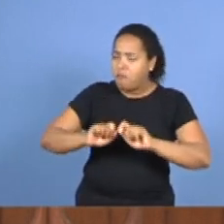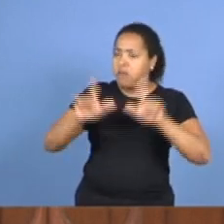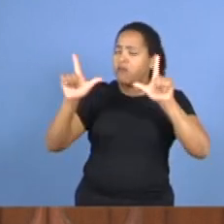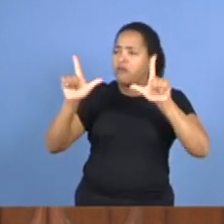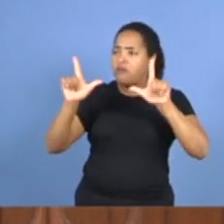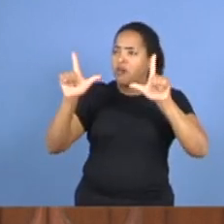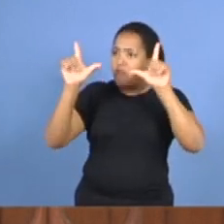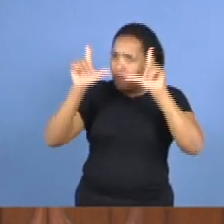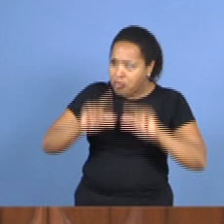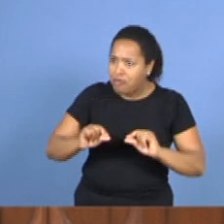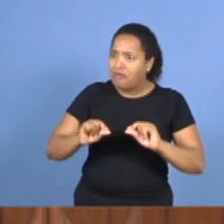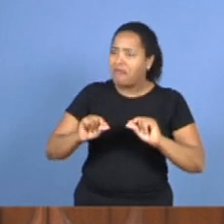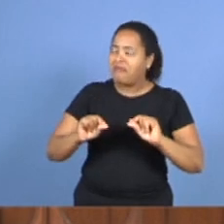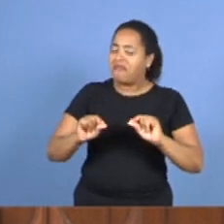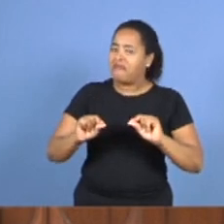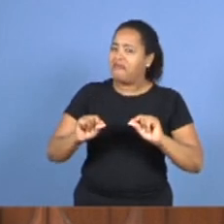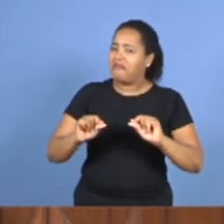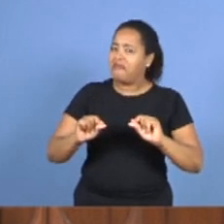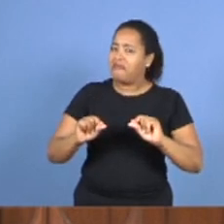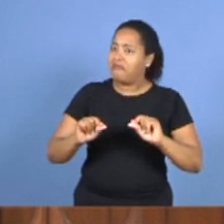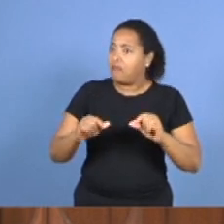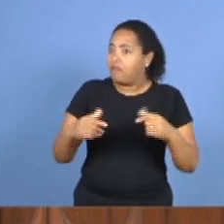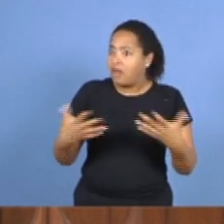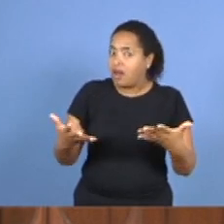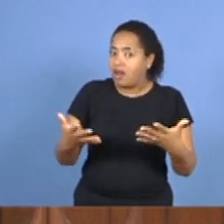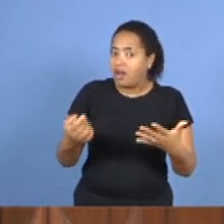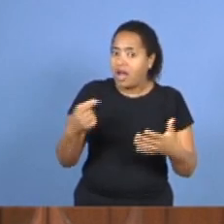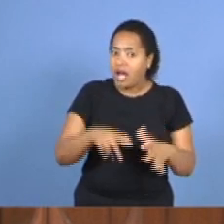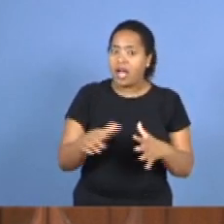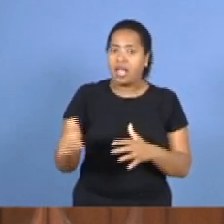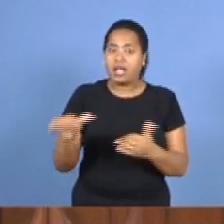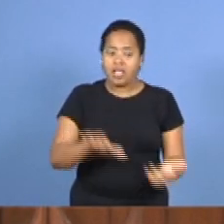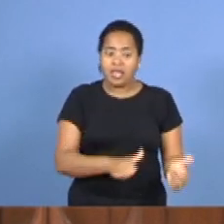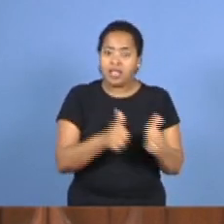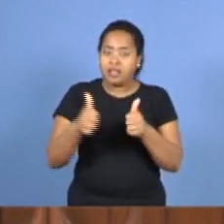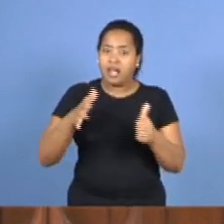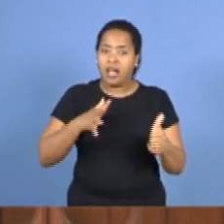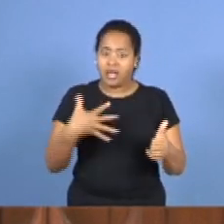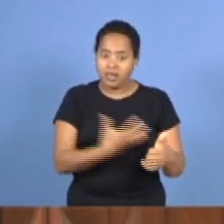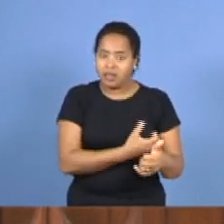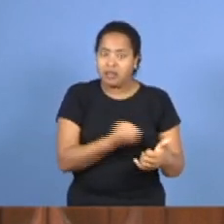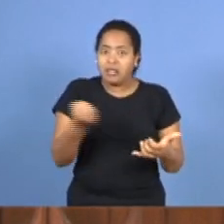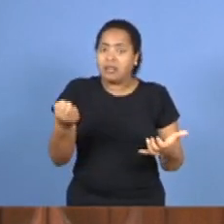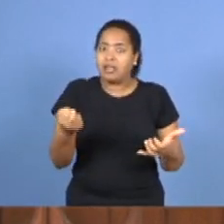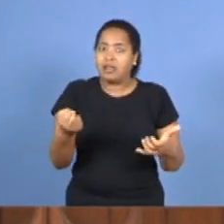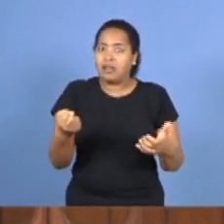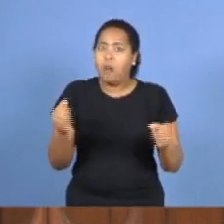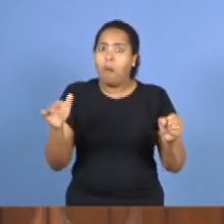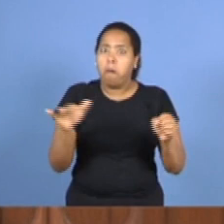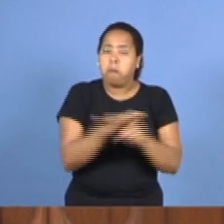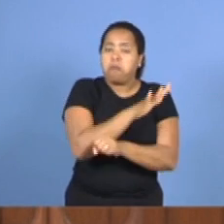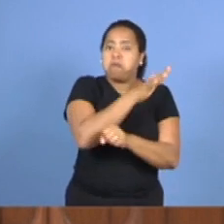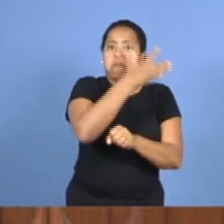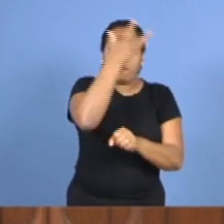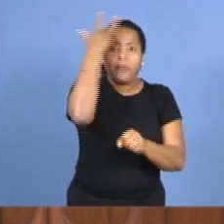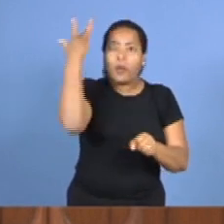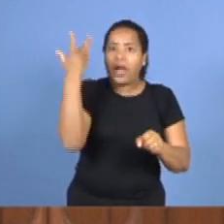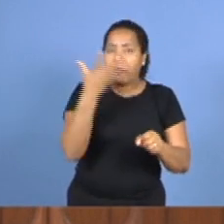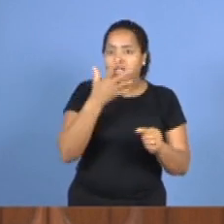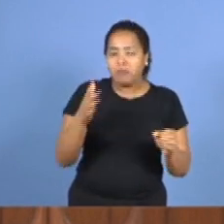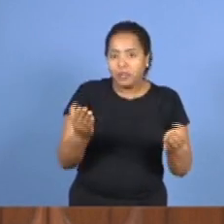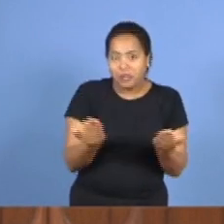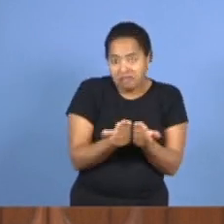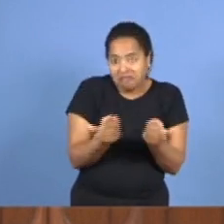desliguem. Porque senão, porque aqui está havendo conversão, daqui a pouco esse povo entra dentro da igreja e não cabe mais os crentes.